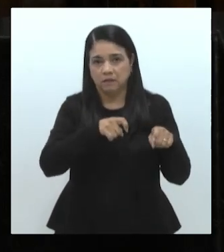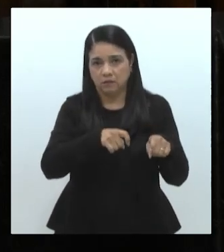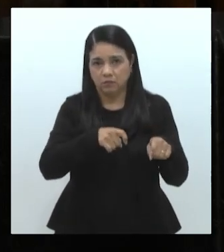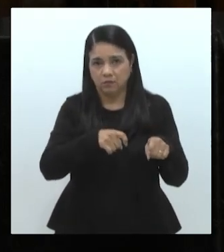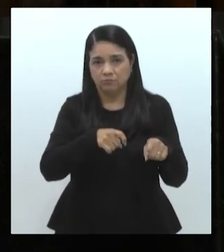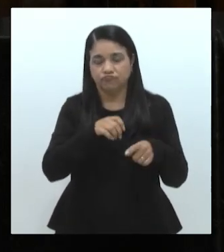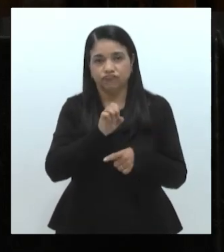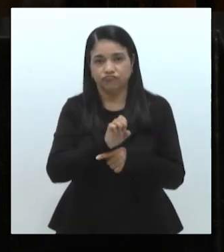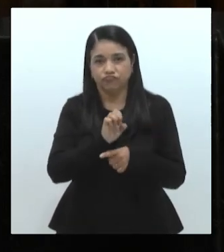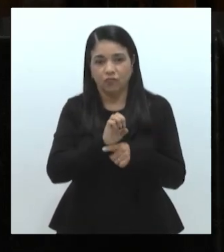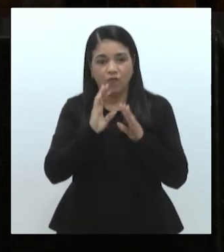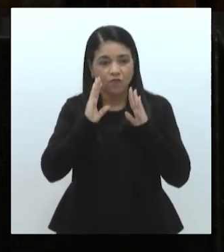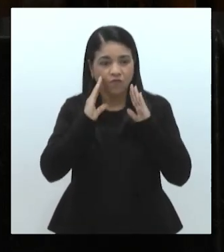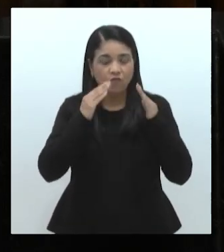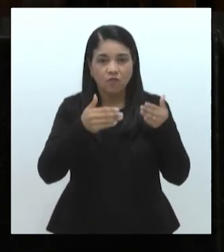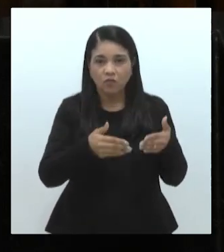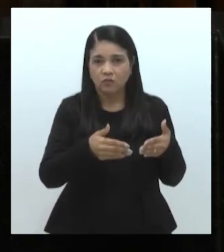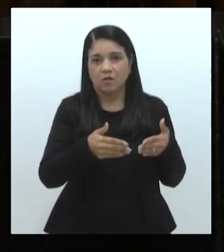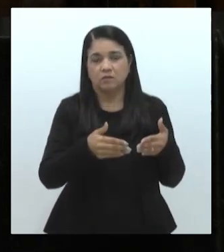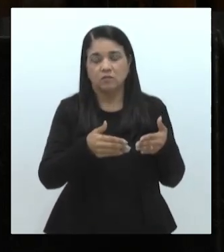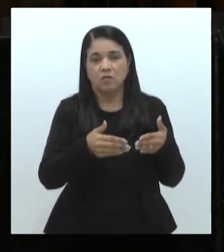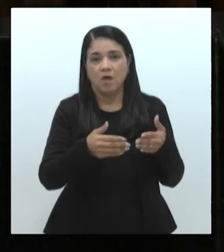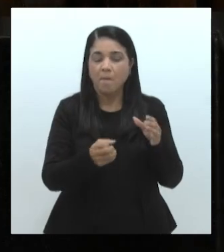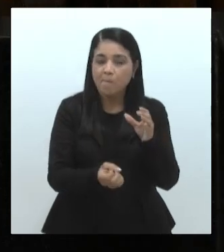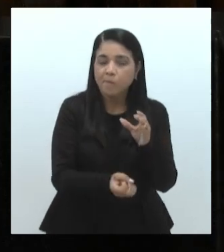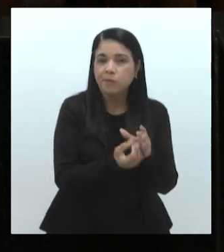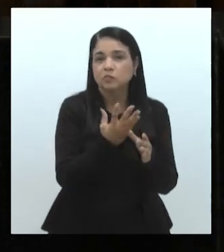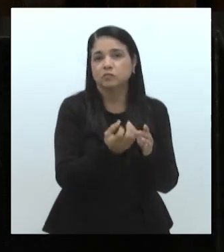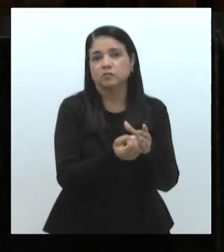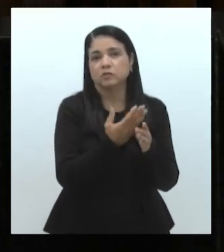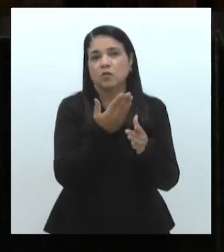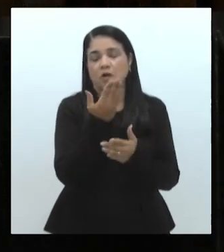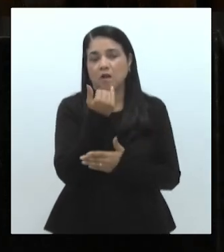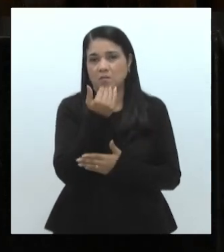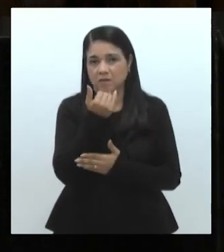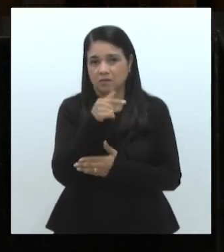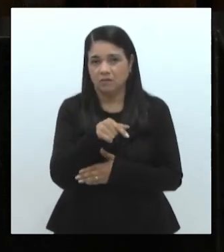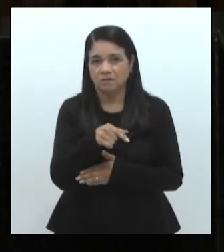ao fomento da produção de alimentos,